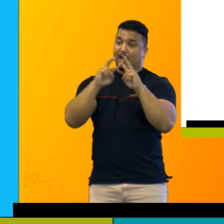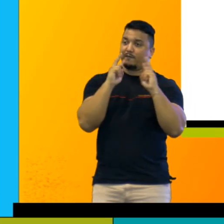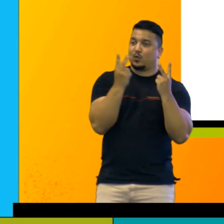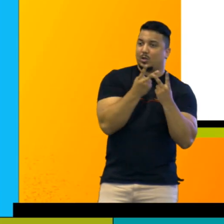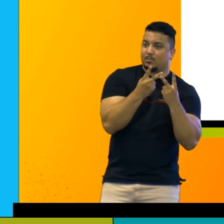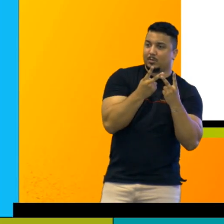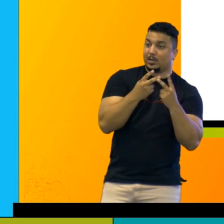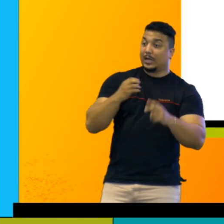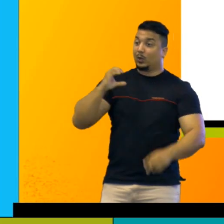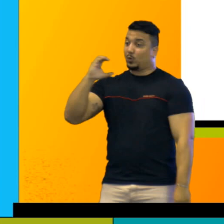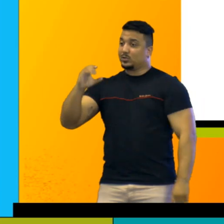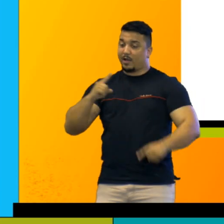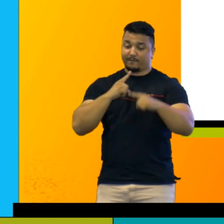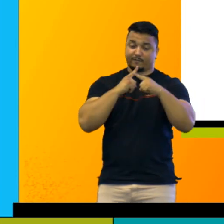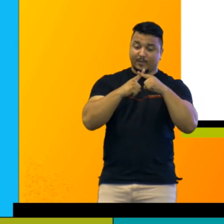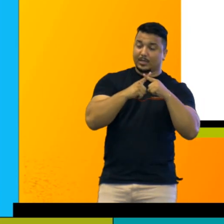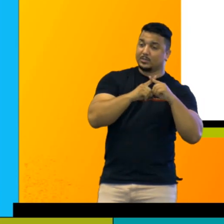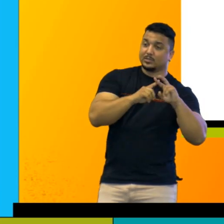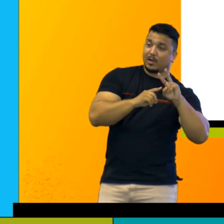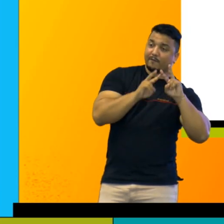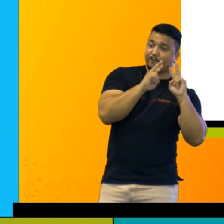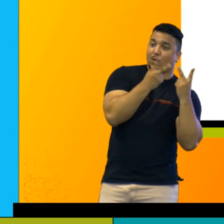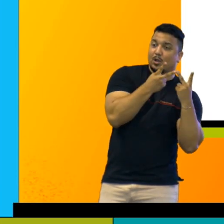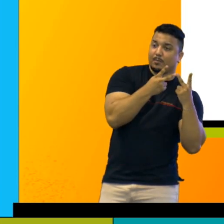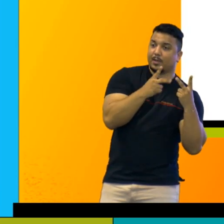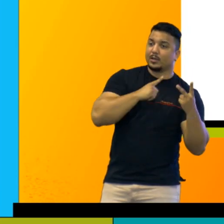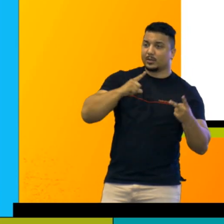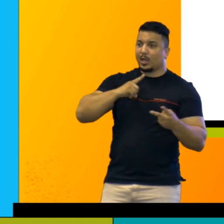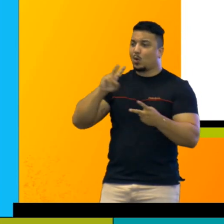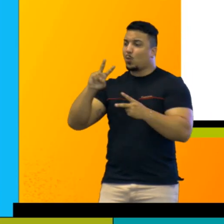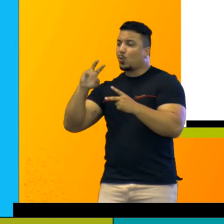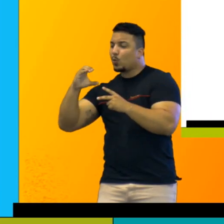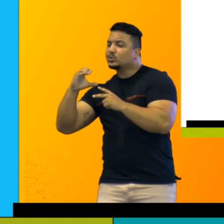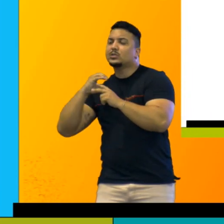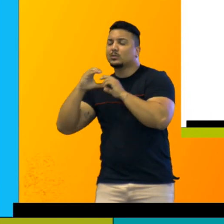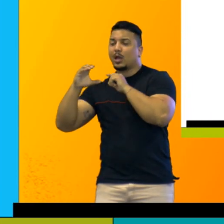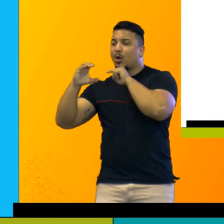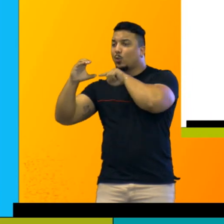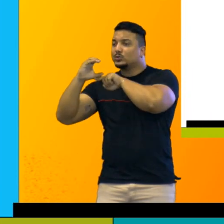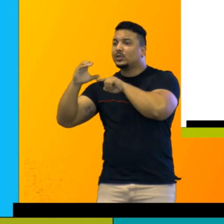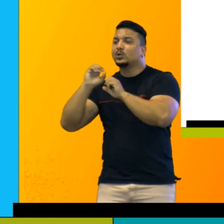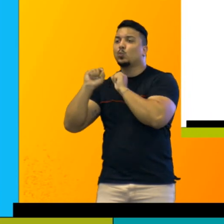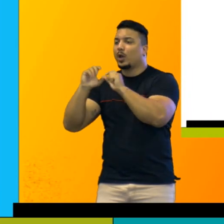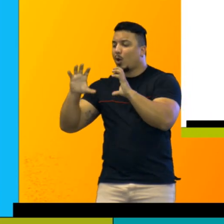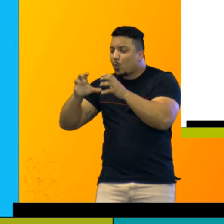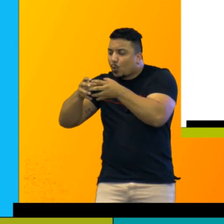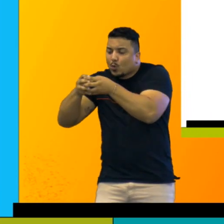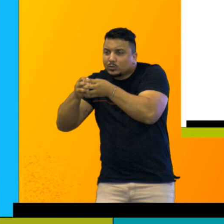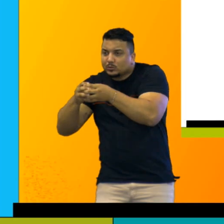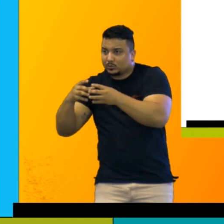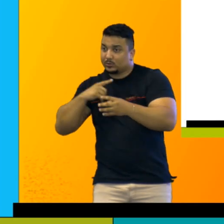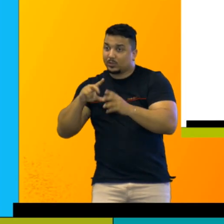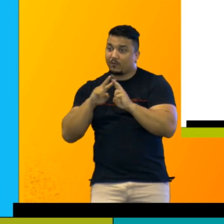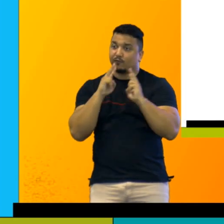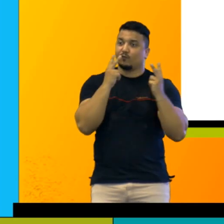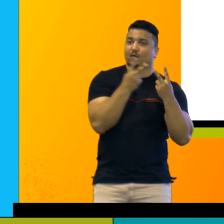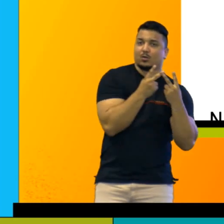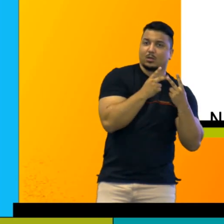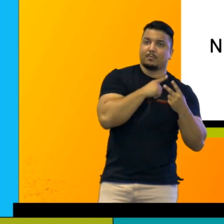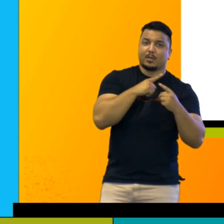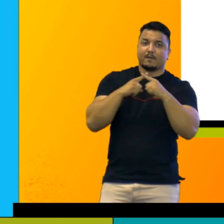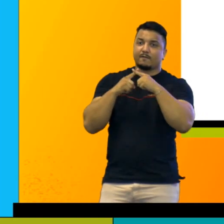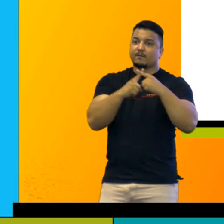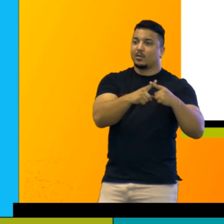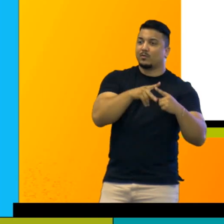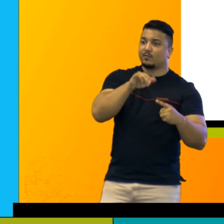volemia. Ele não me deu a concentração, ele não me deu a volemia, é só multiplicar. Só que tem um detalhe, eu vou multiplicar